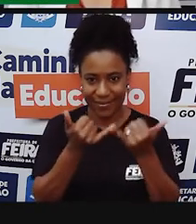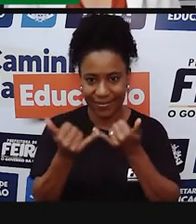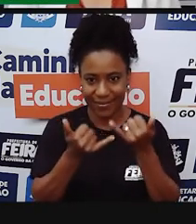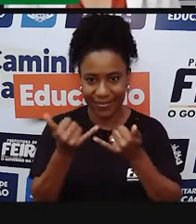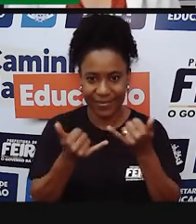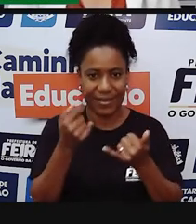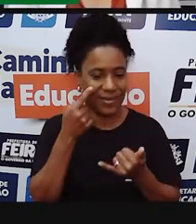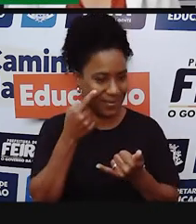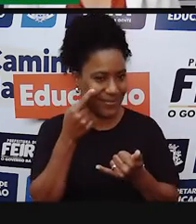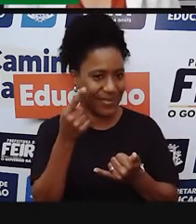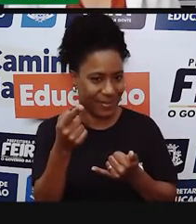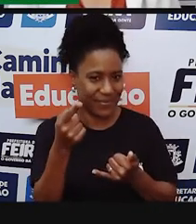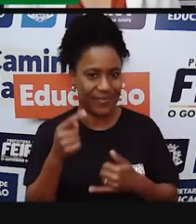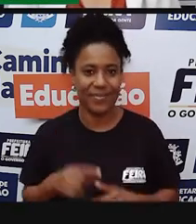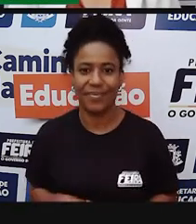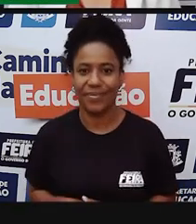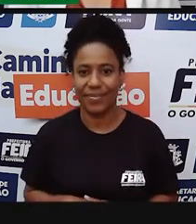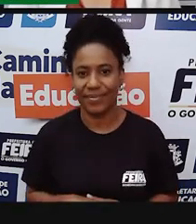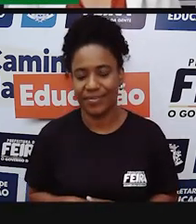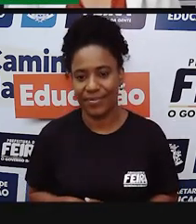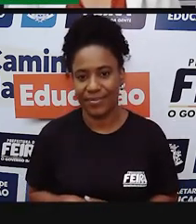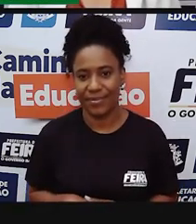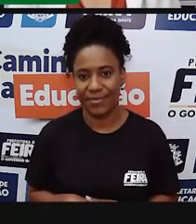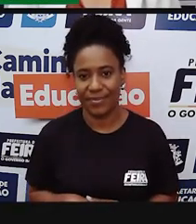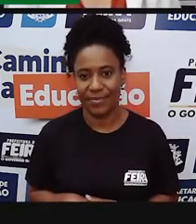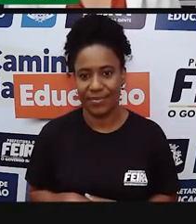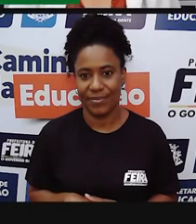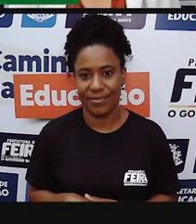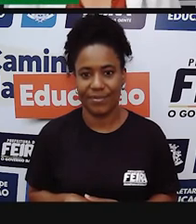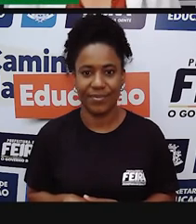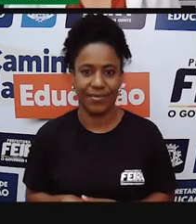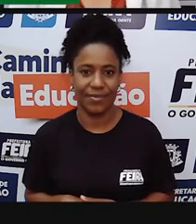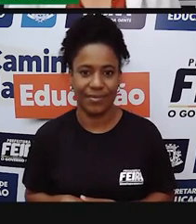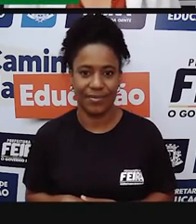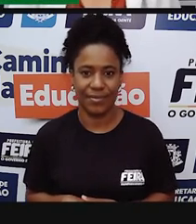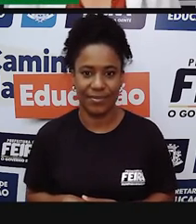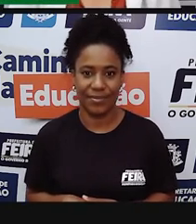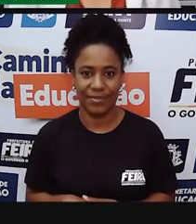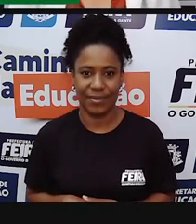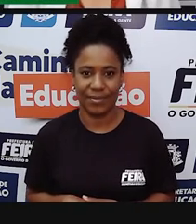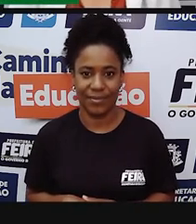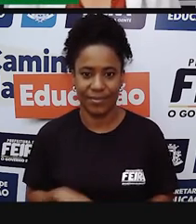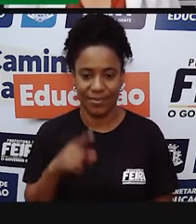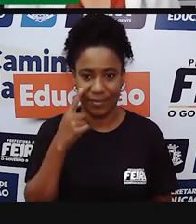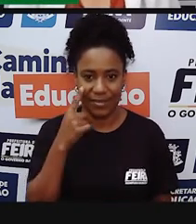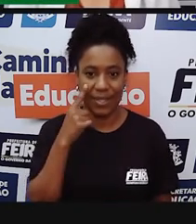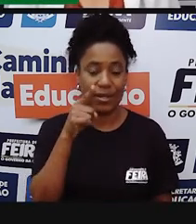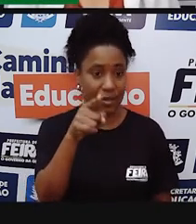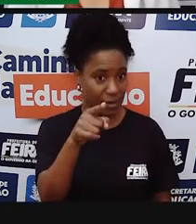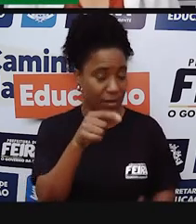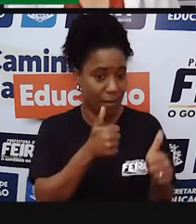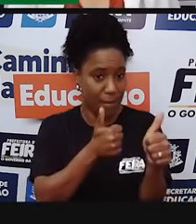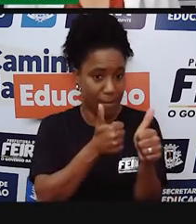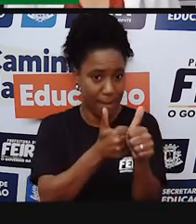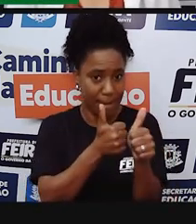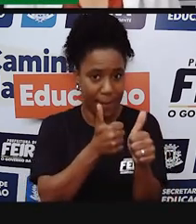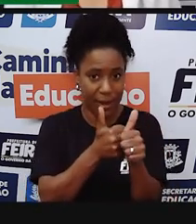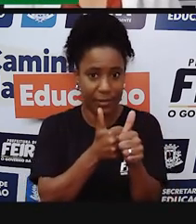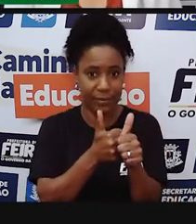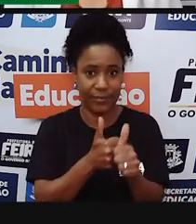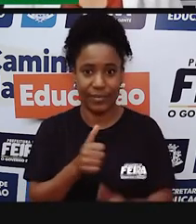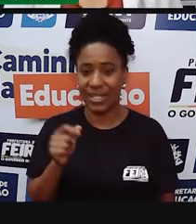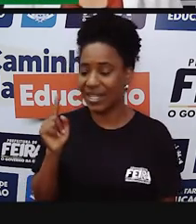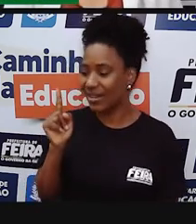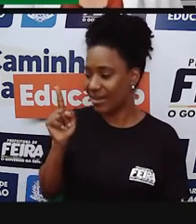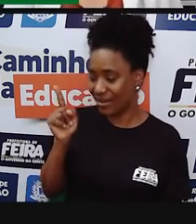usar umas inglês então vou deixar aqui ó então o Axl Rose ele está perto de mim então eu posso